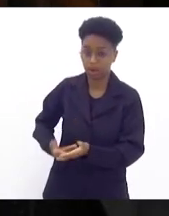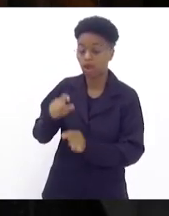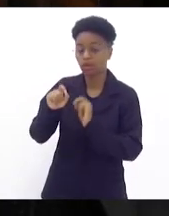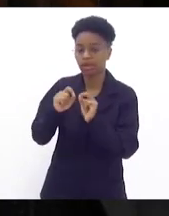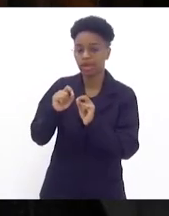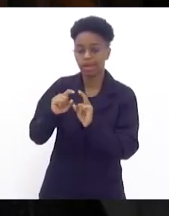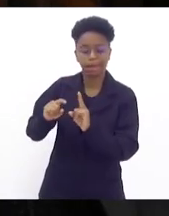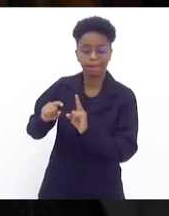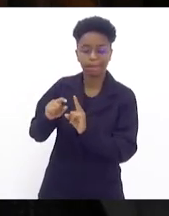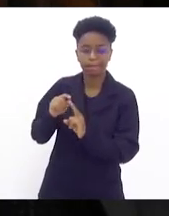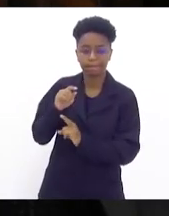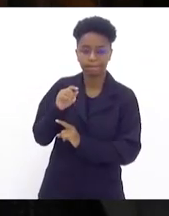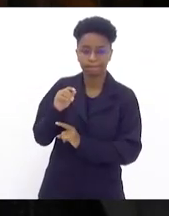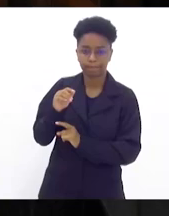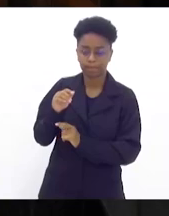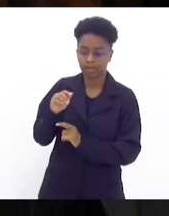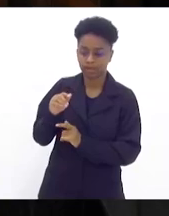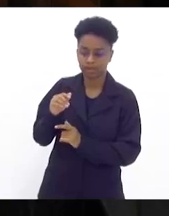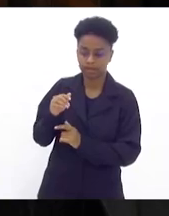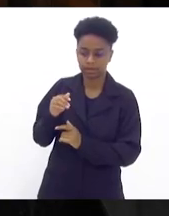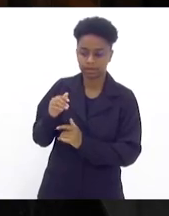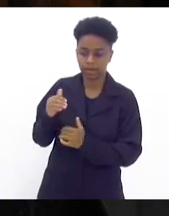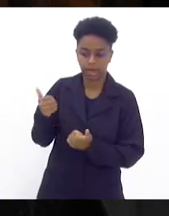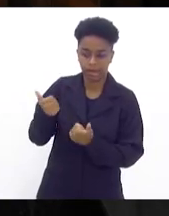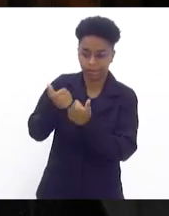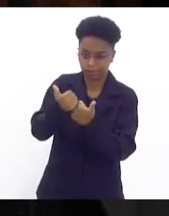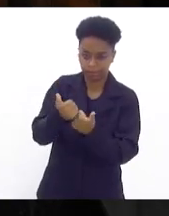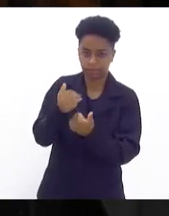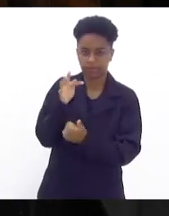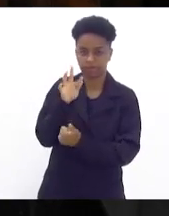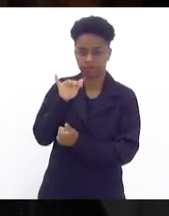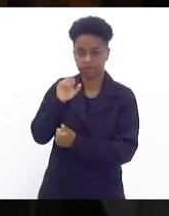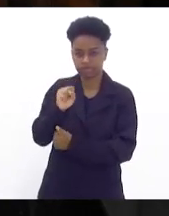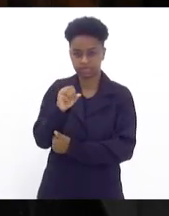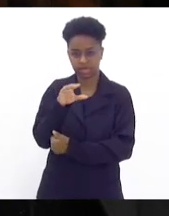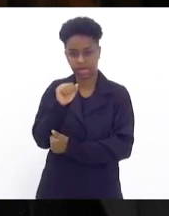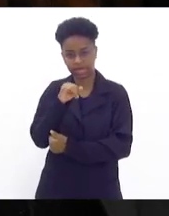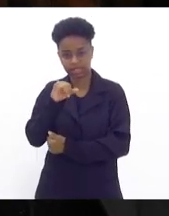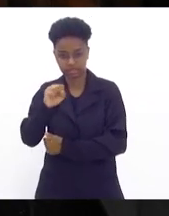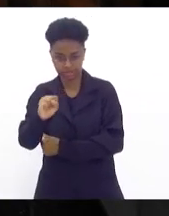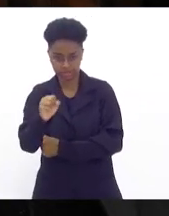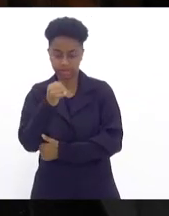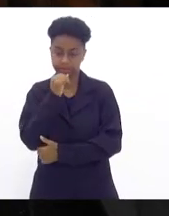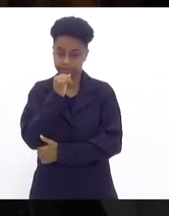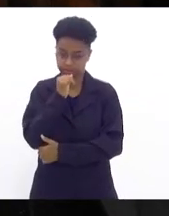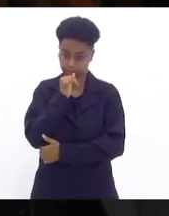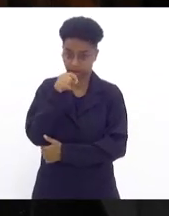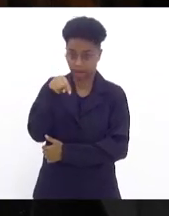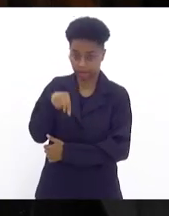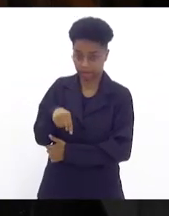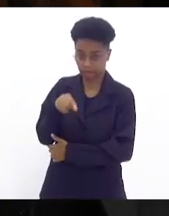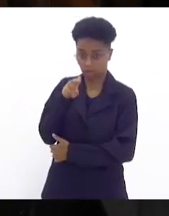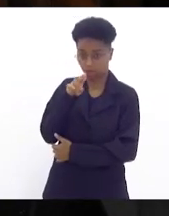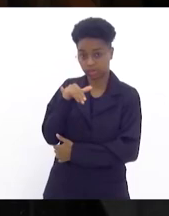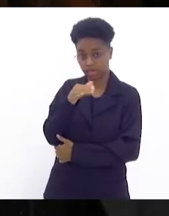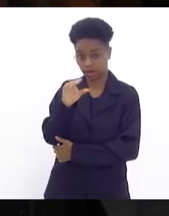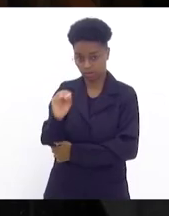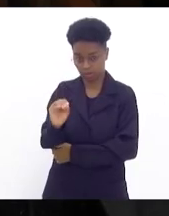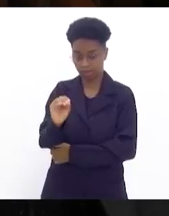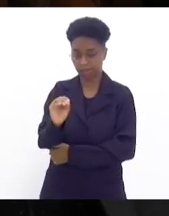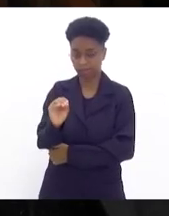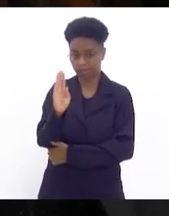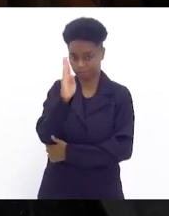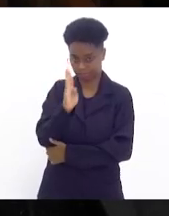todo dia ele é uma matéria no jornal não posso confirmar o número a união a união